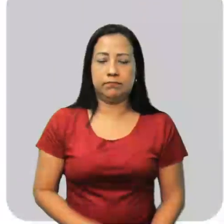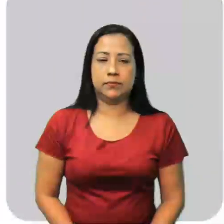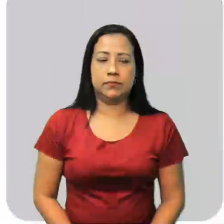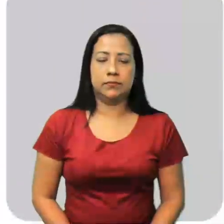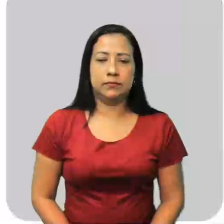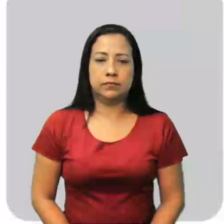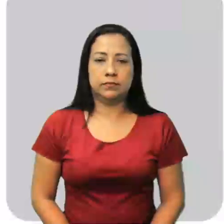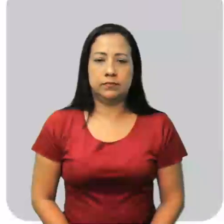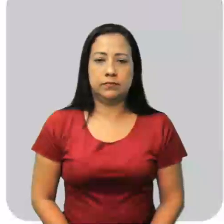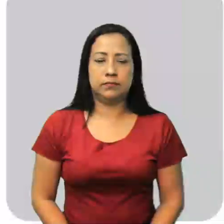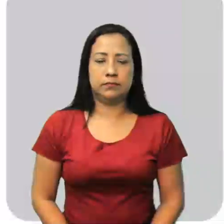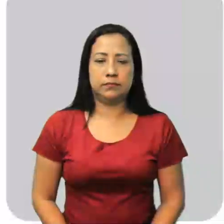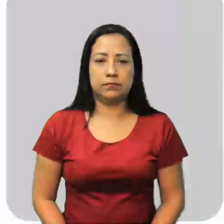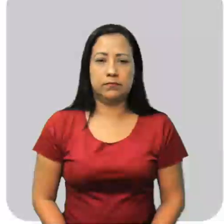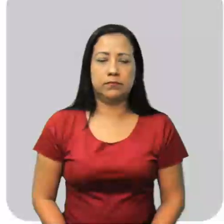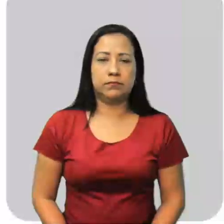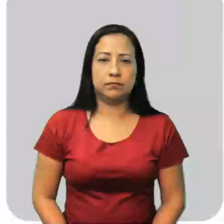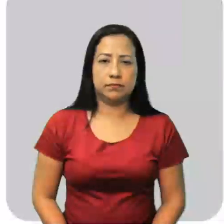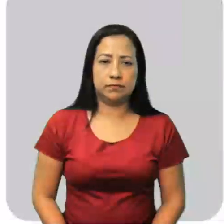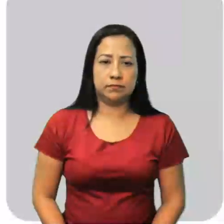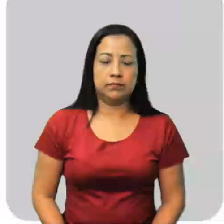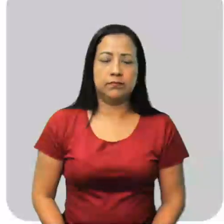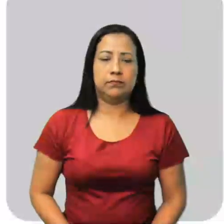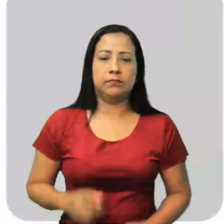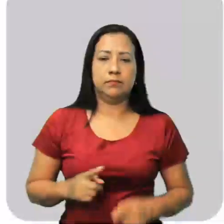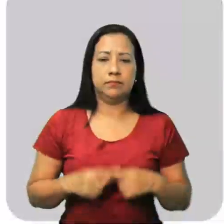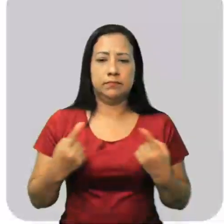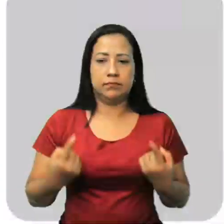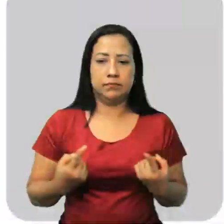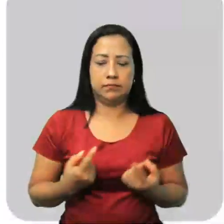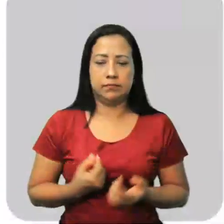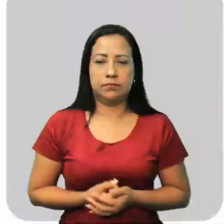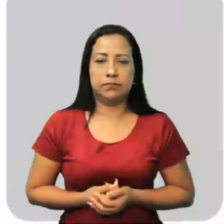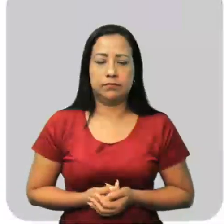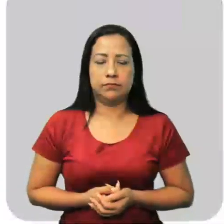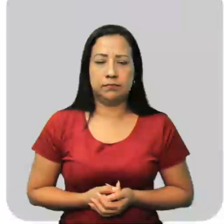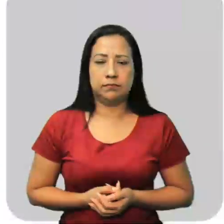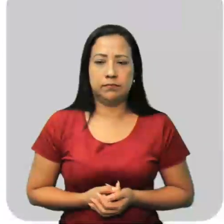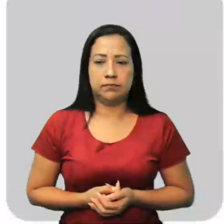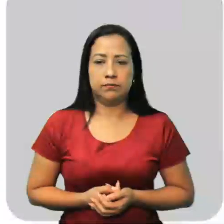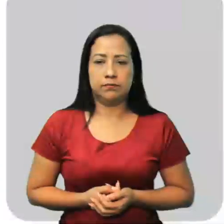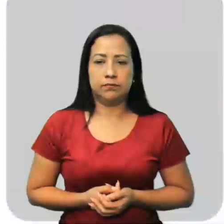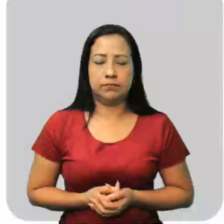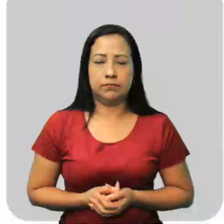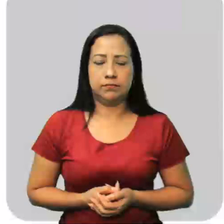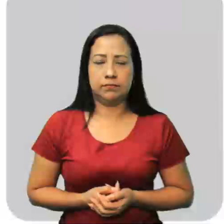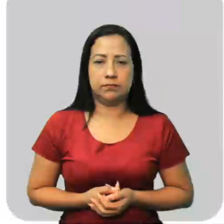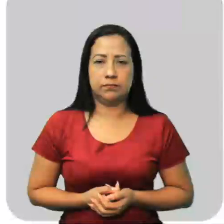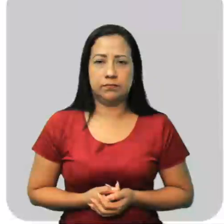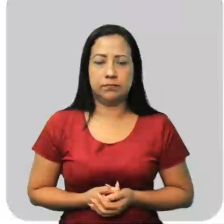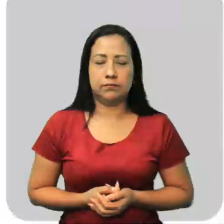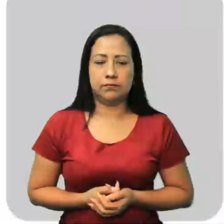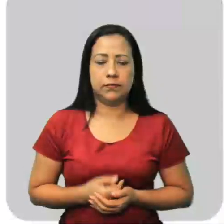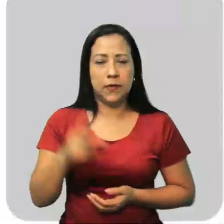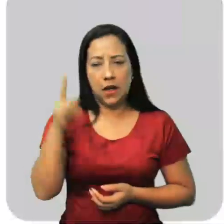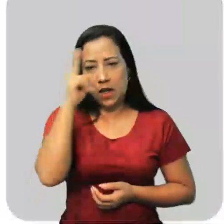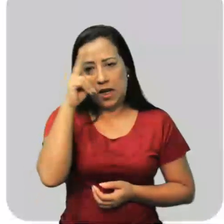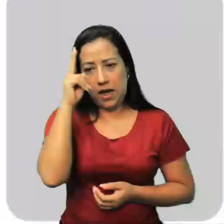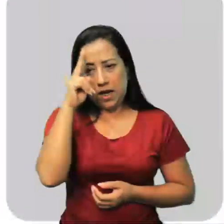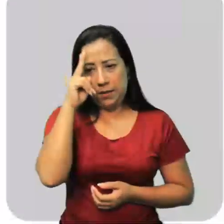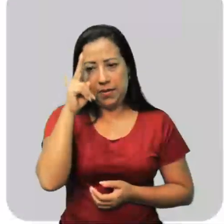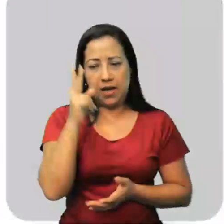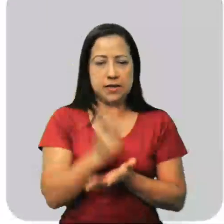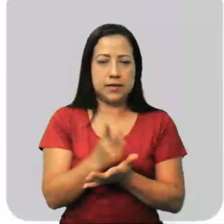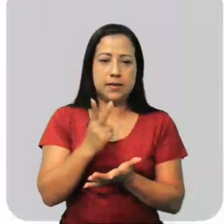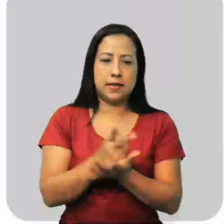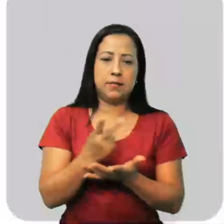Aí através do saldo migratório, crescimento absoluto, ó. Imigração menos a imigração. Lembrar sempre que imigração é